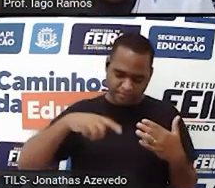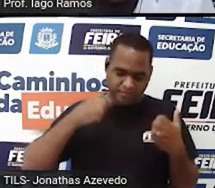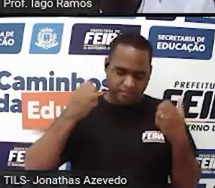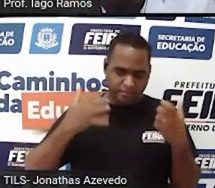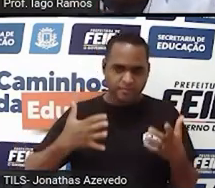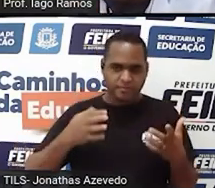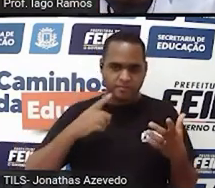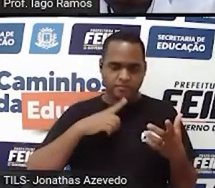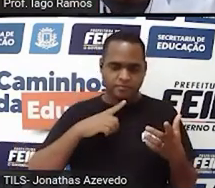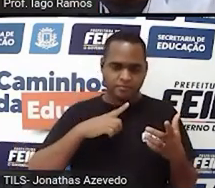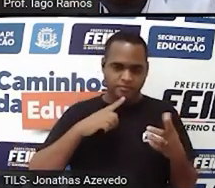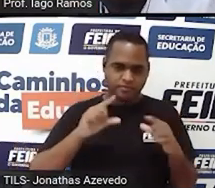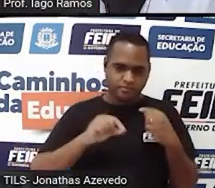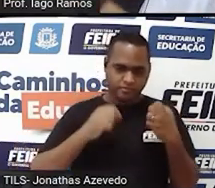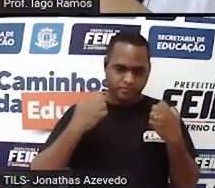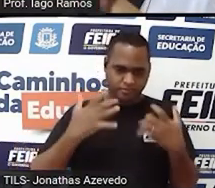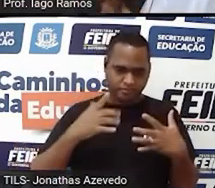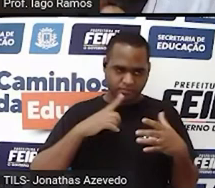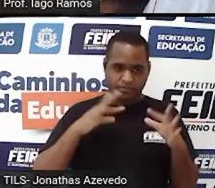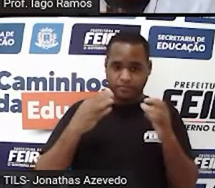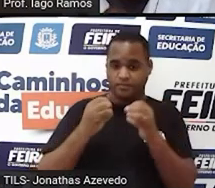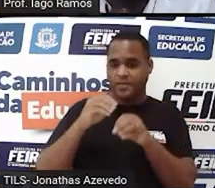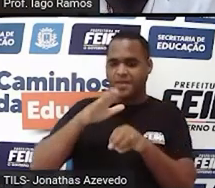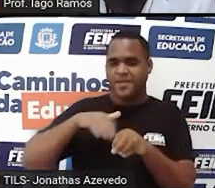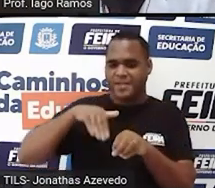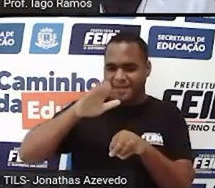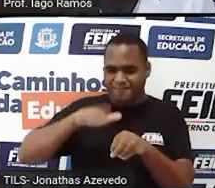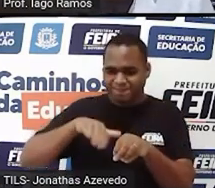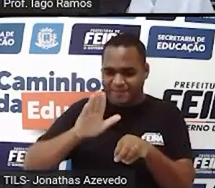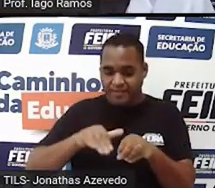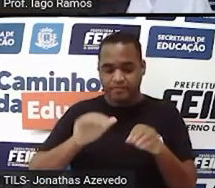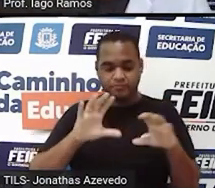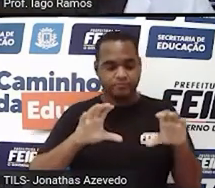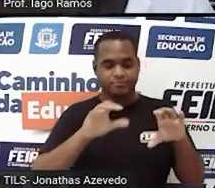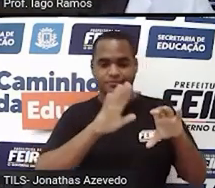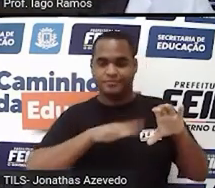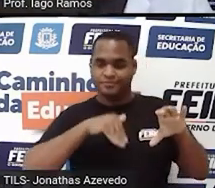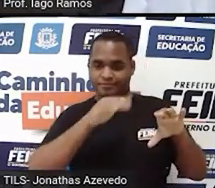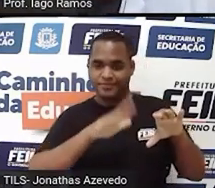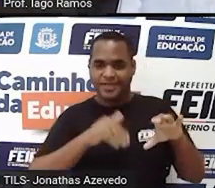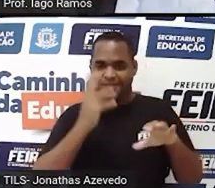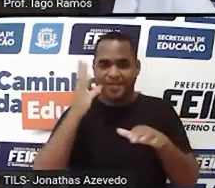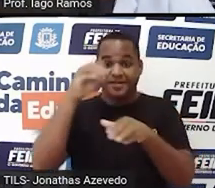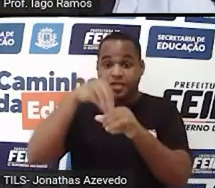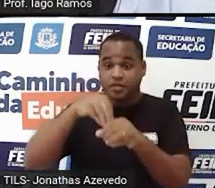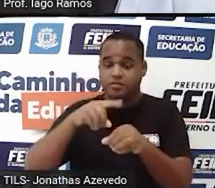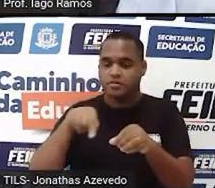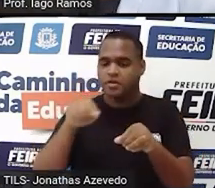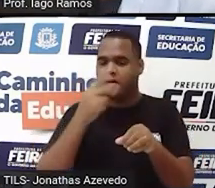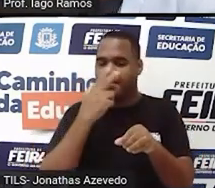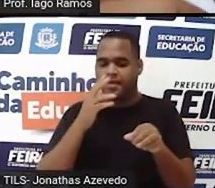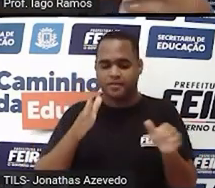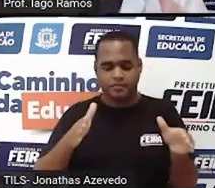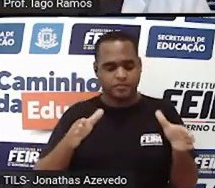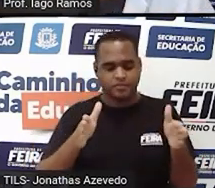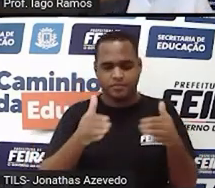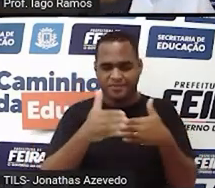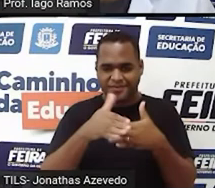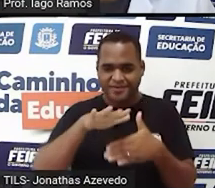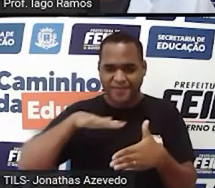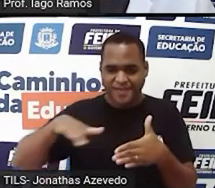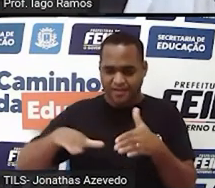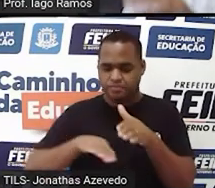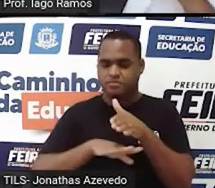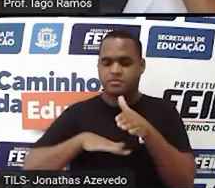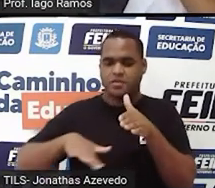tampinha de baixo ali do cubo por dentro pintei ali ela por dentro então eu tô encontrando a área daquela